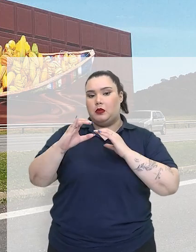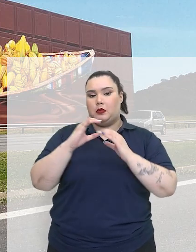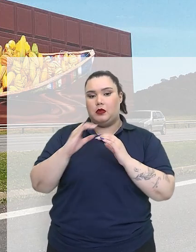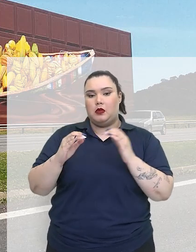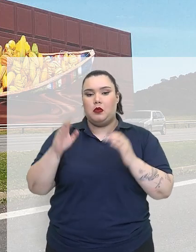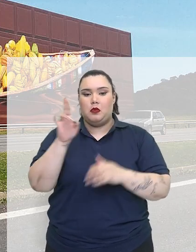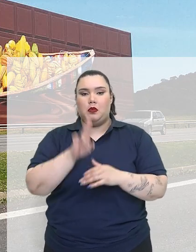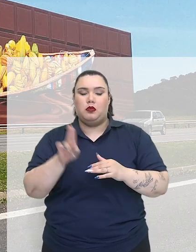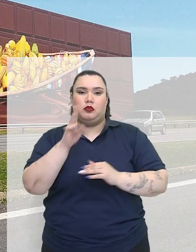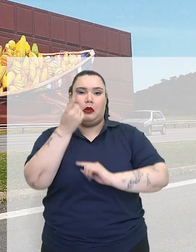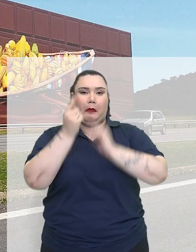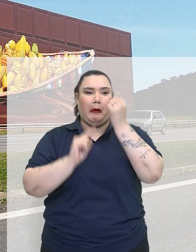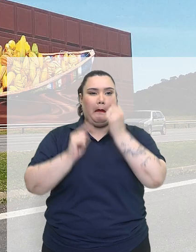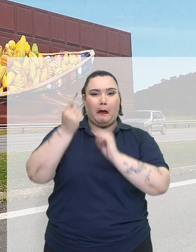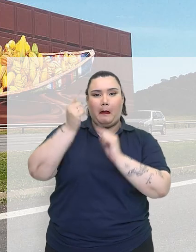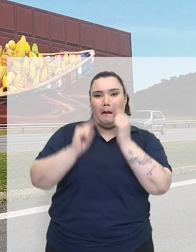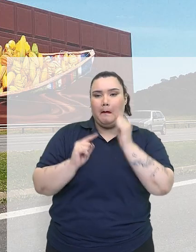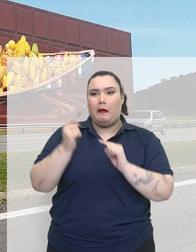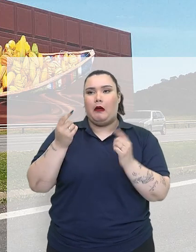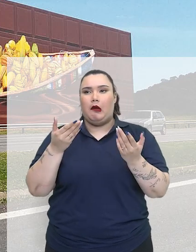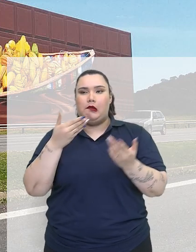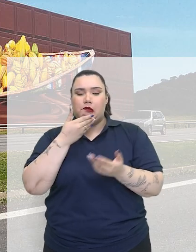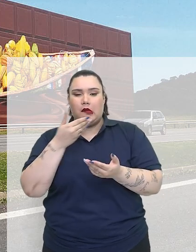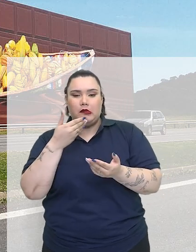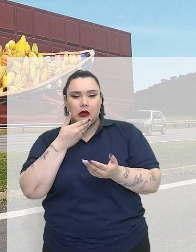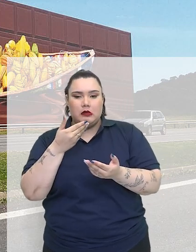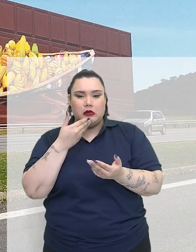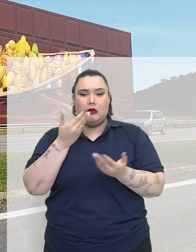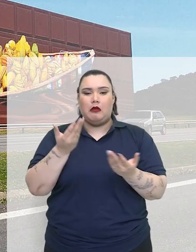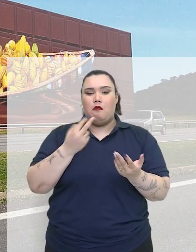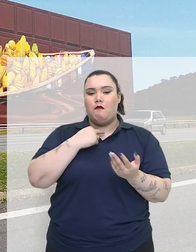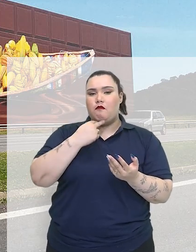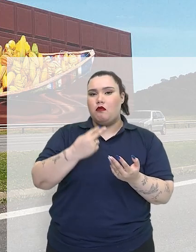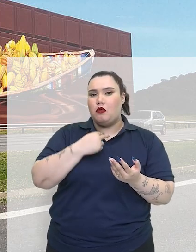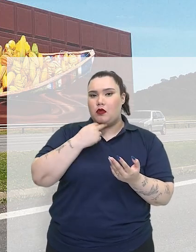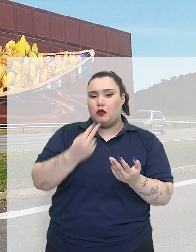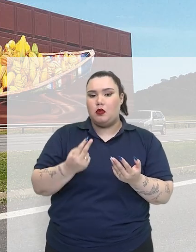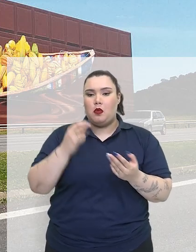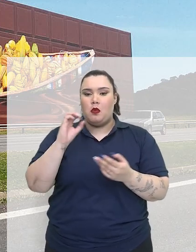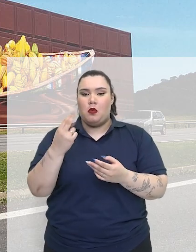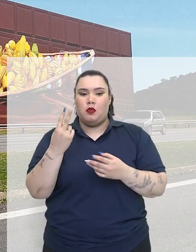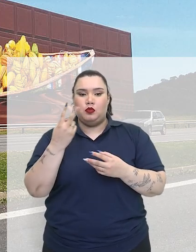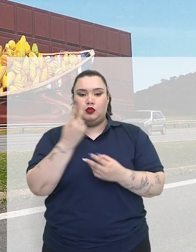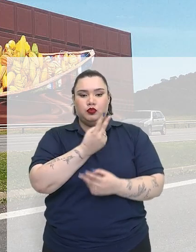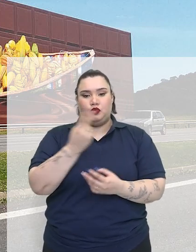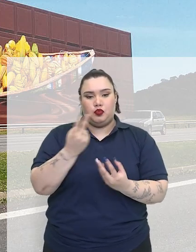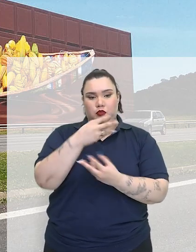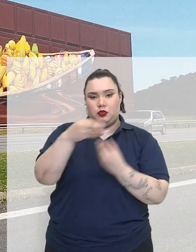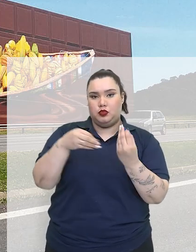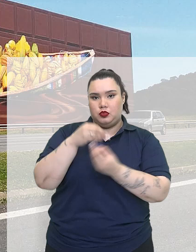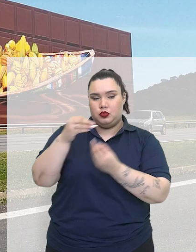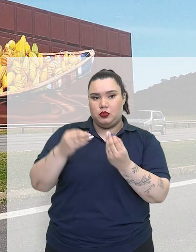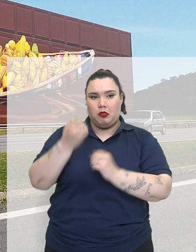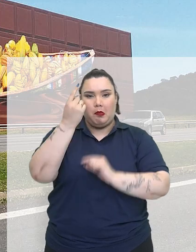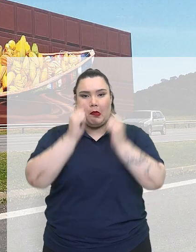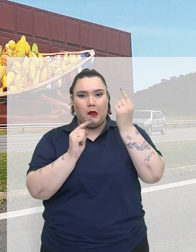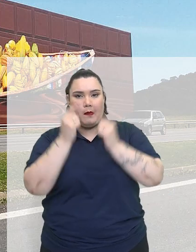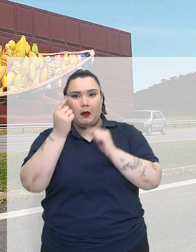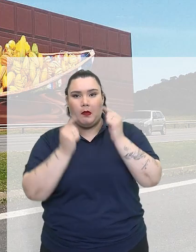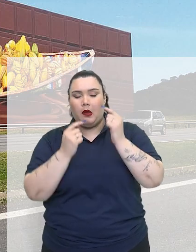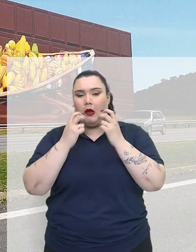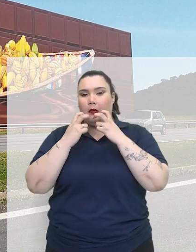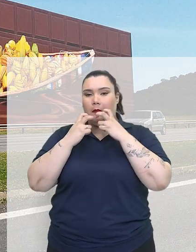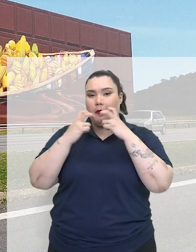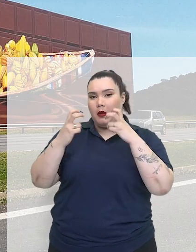por gestos, por grunhidos, ou uma combinação de ambos, ou seja, gestos e grunhidos ao mesmo tempo, e aí